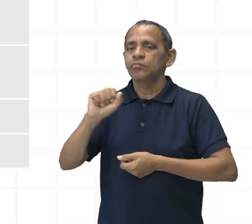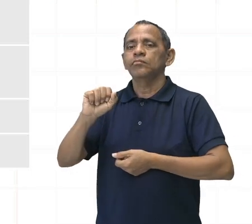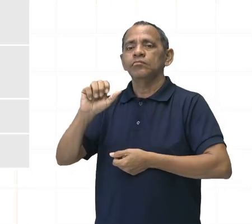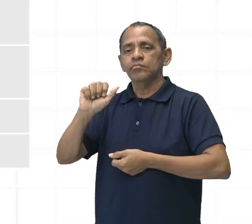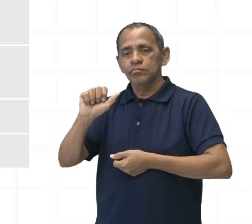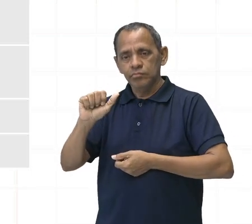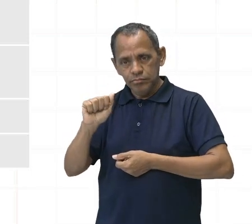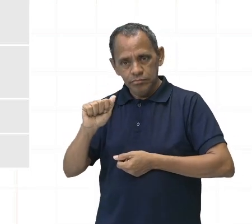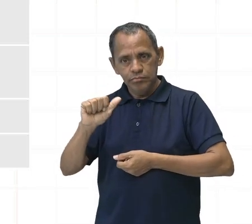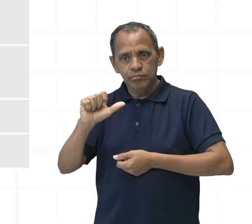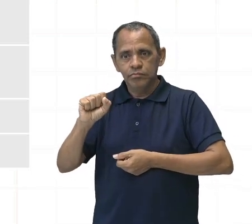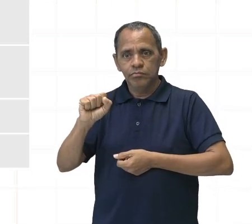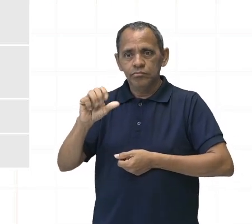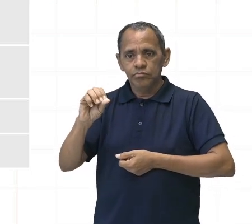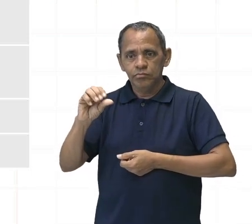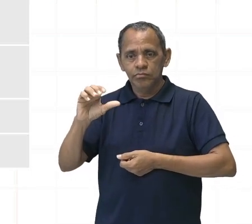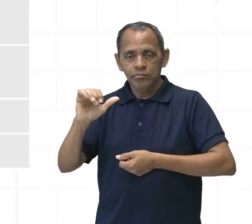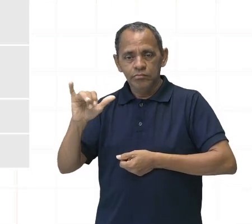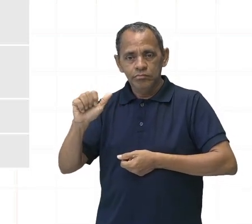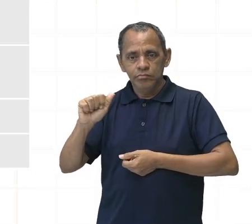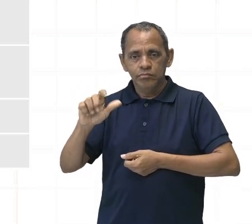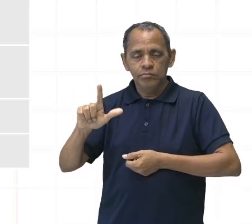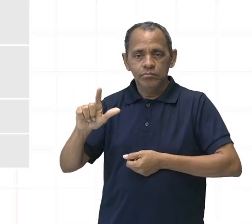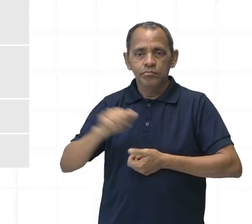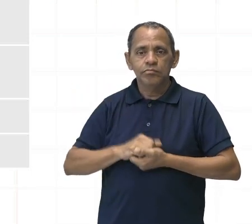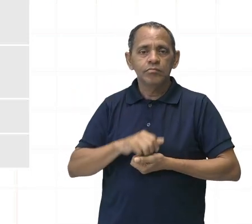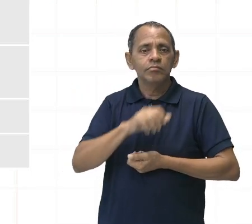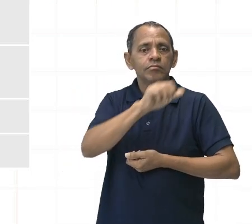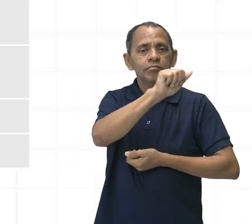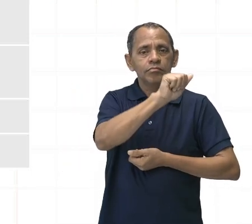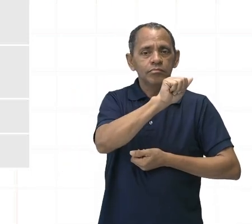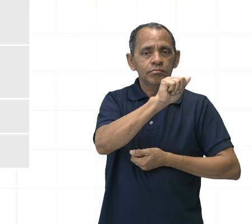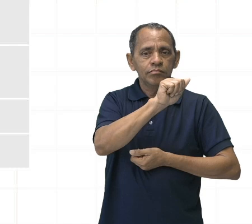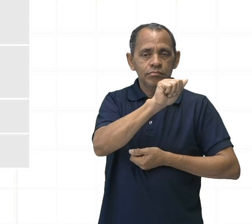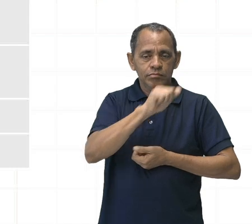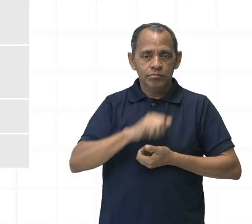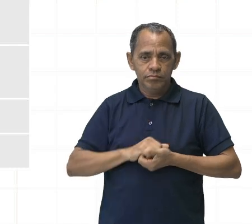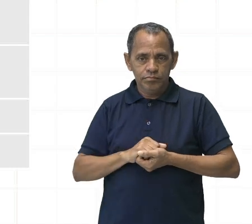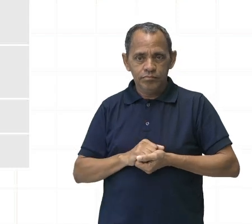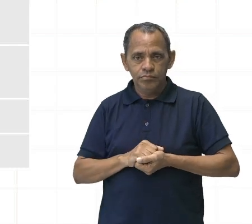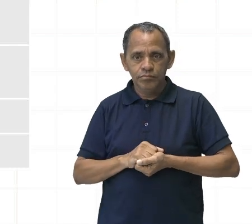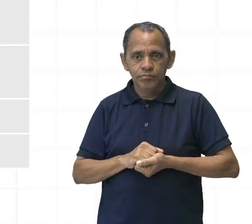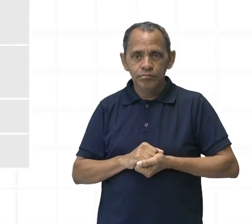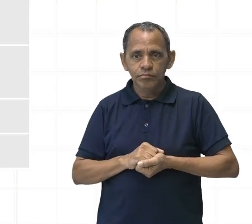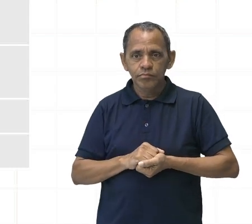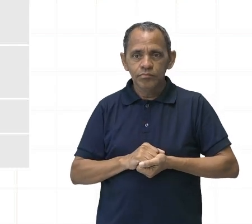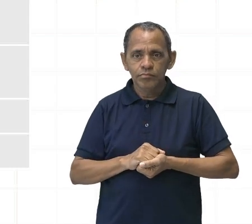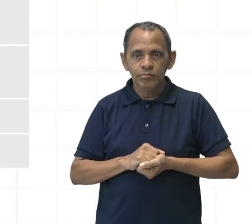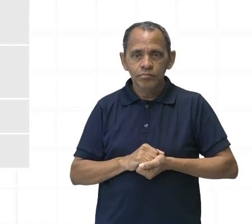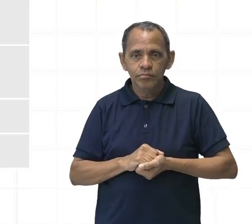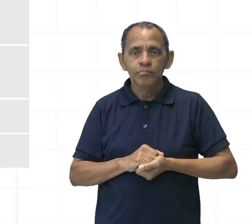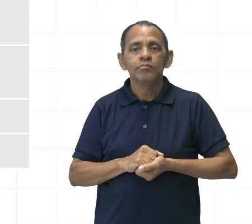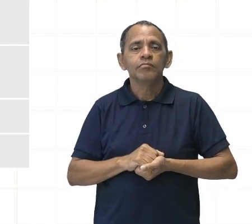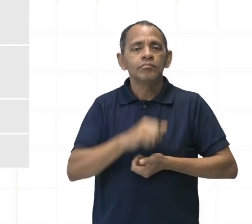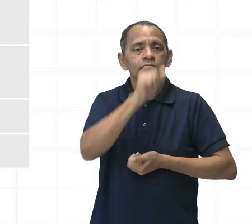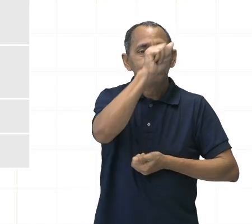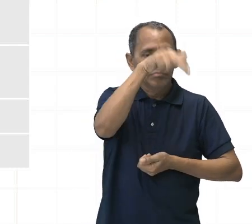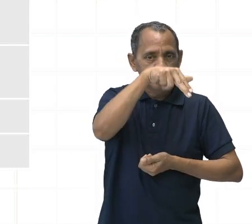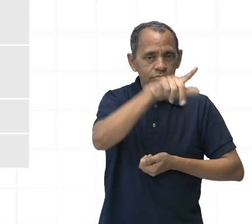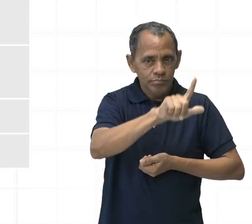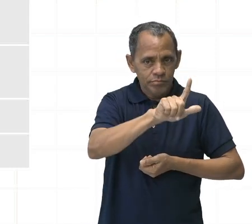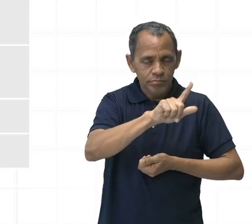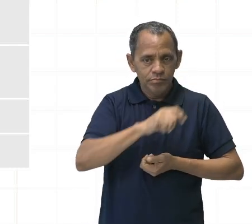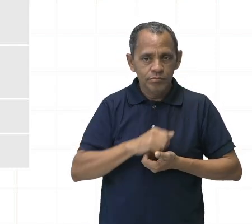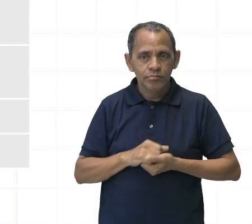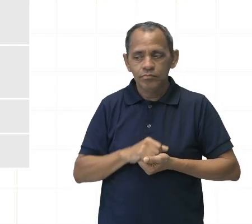Nacional Integradora, sigla ANL. Ou melhor, Aliança Nacional Libertadora,